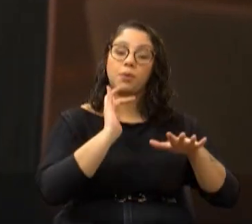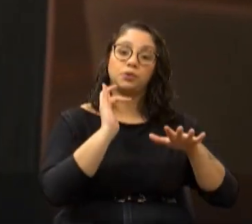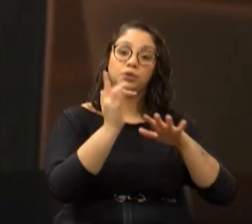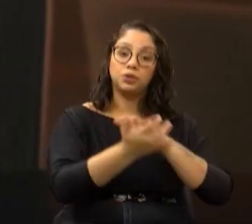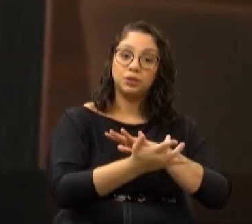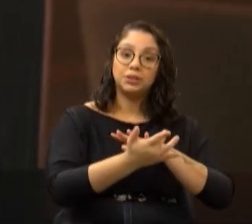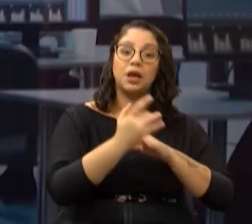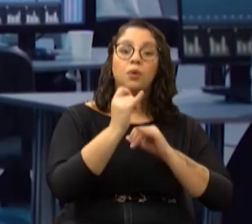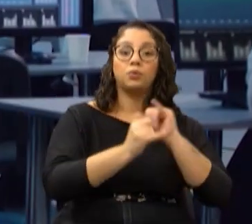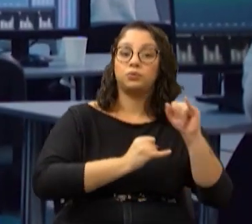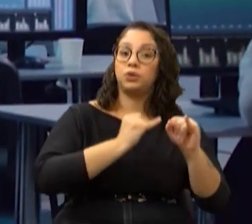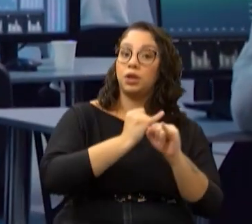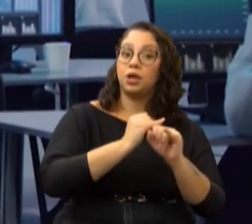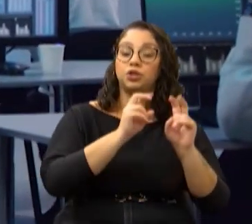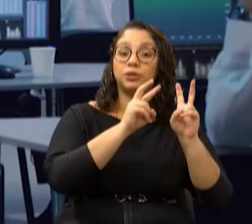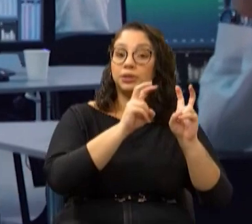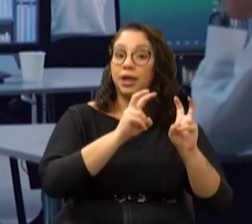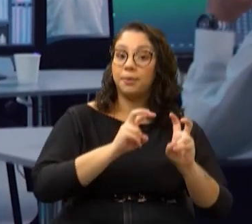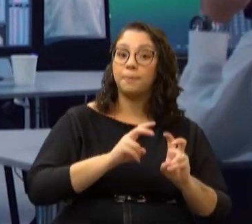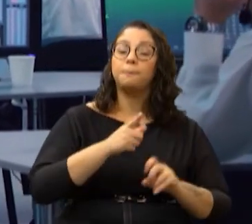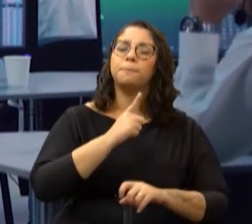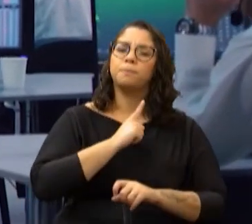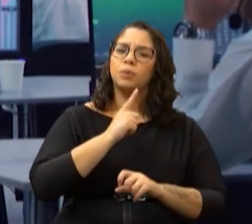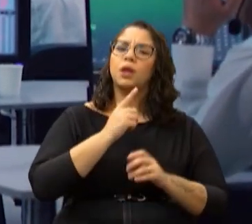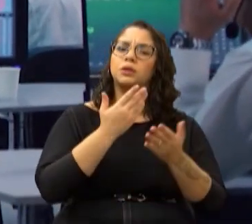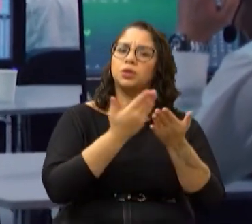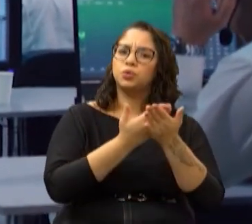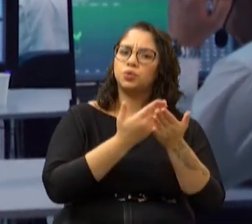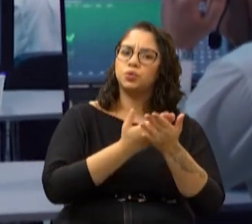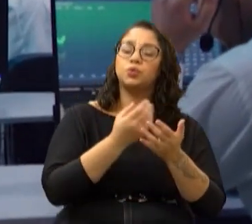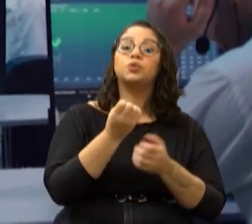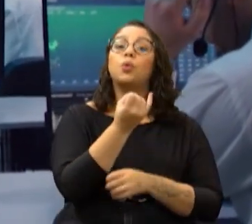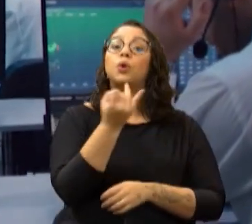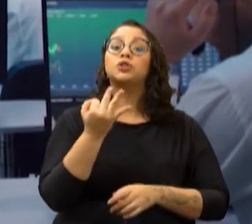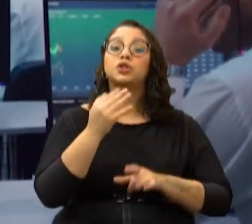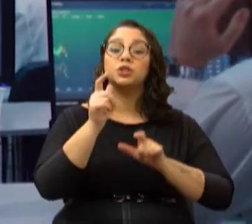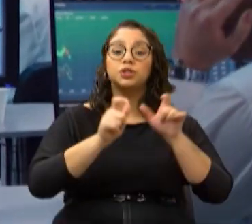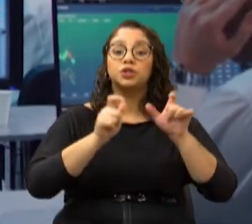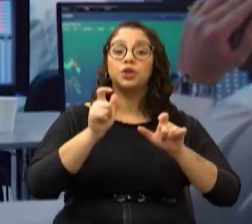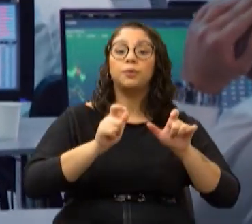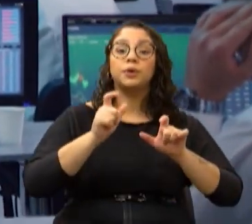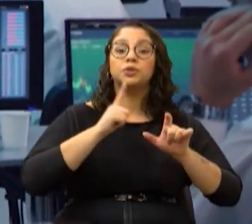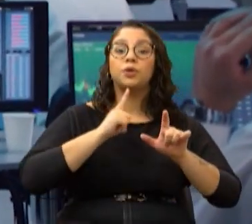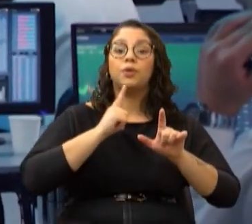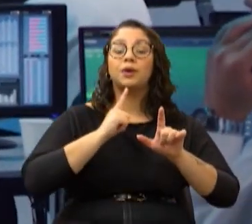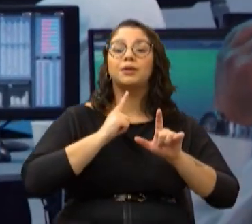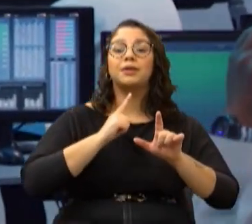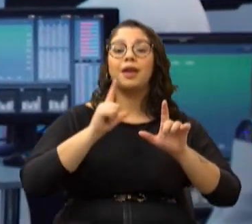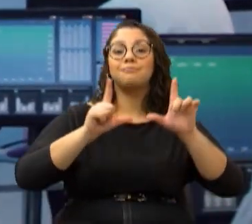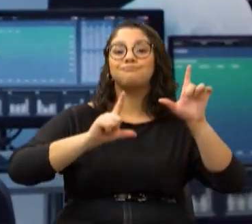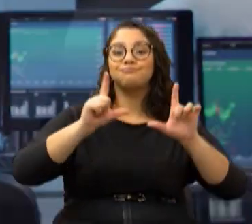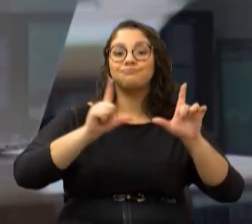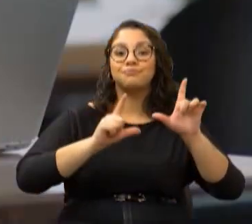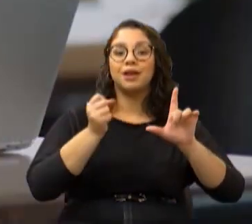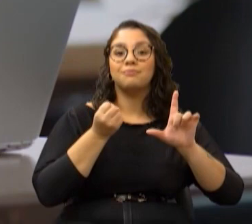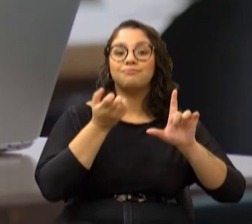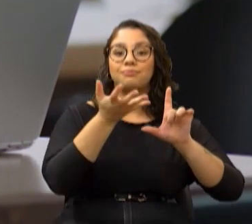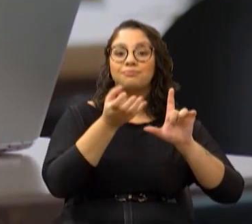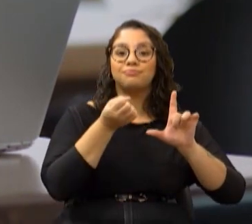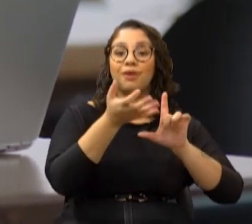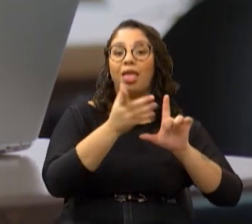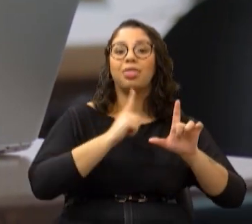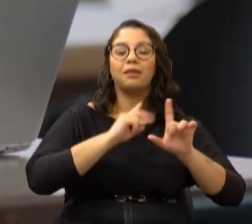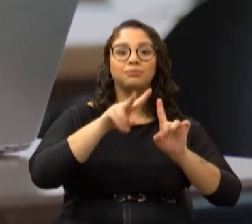sociais referente ao assunto. Inclusive, existe um estudo de que o número de influencers que fala sobre o tema, ele duplicou no último